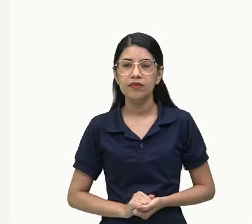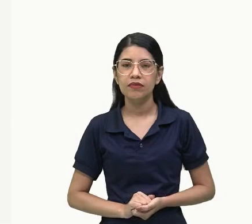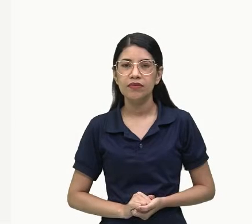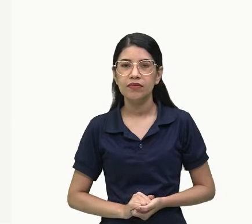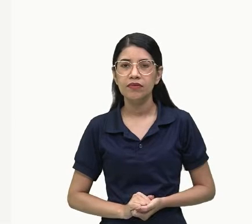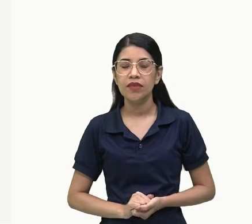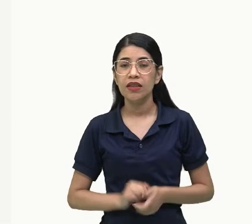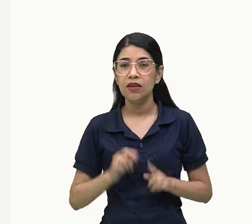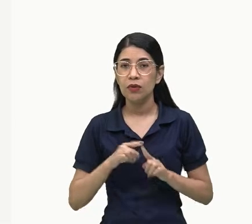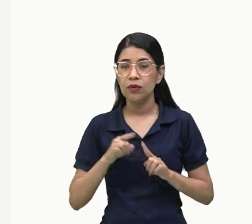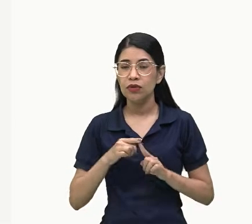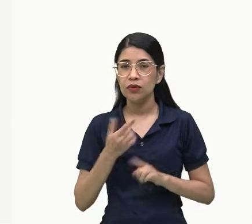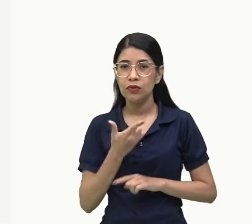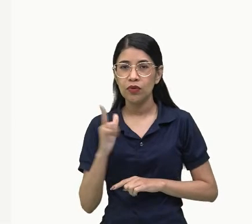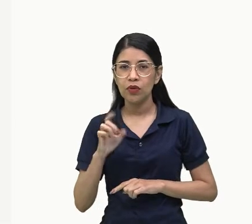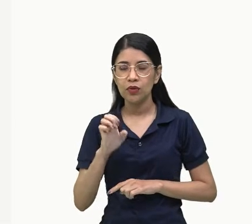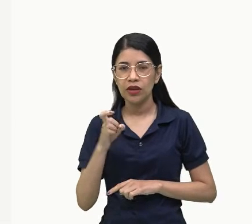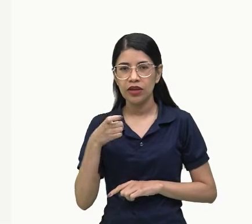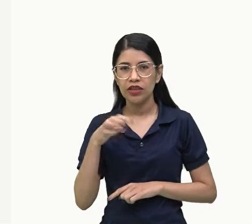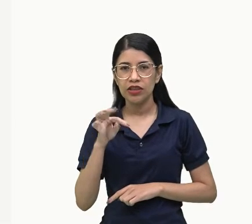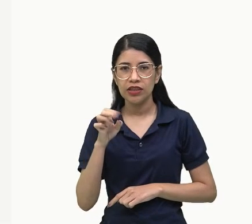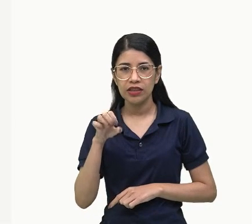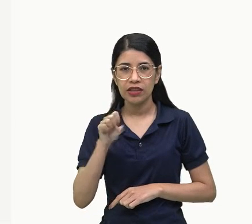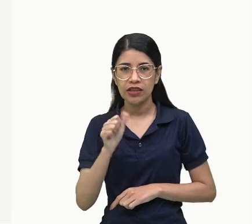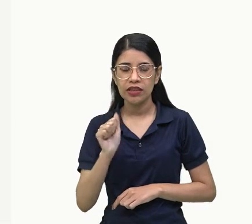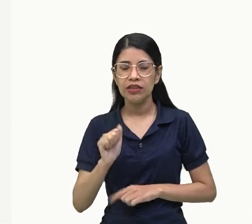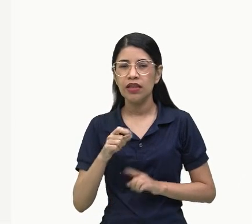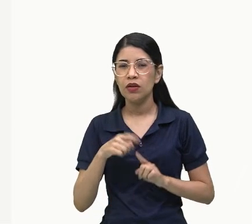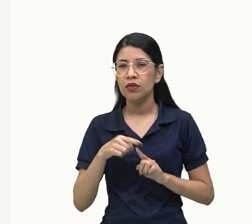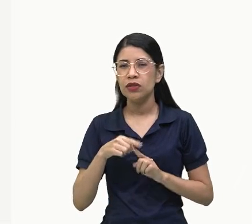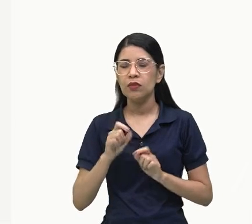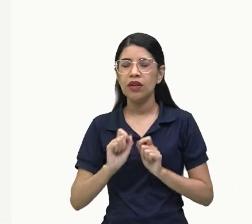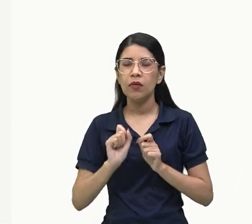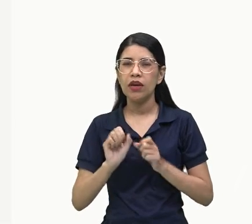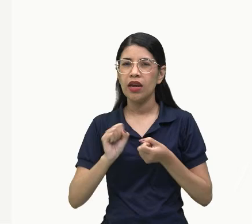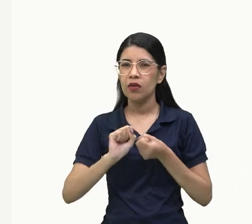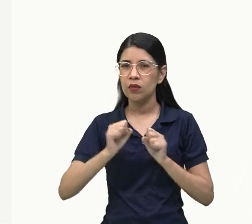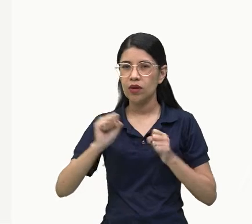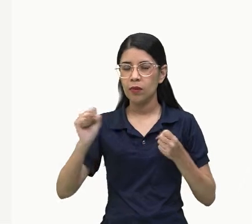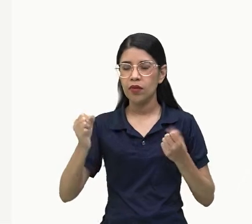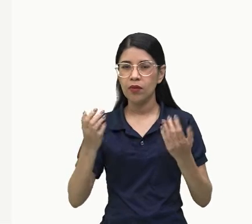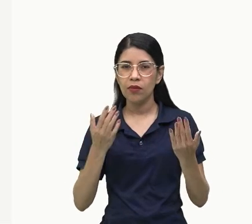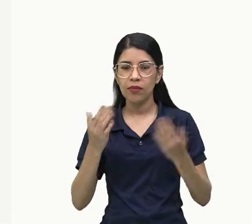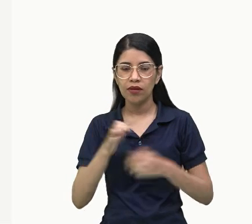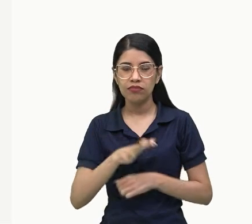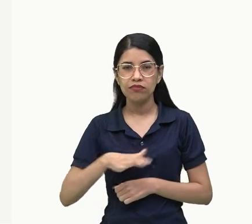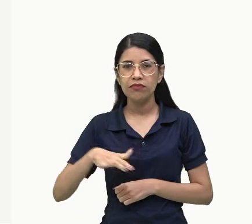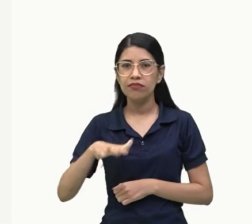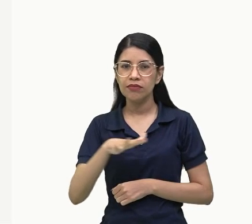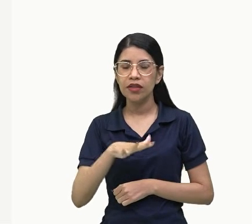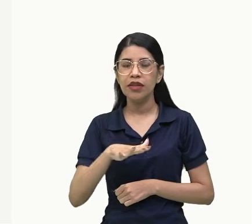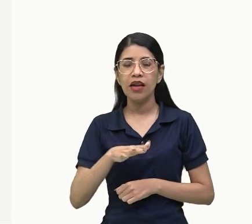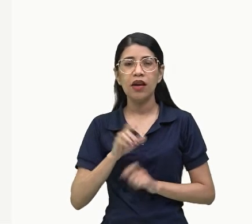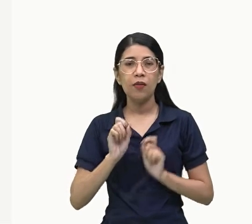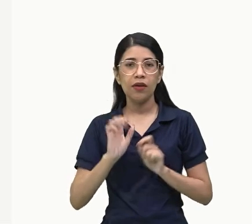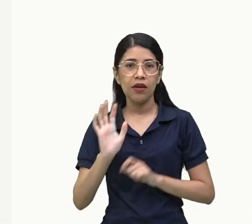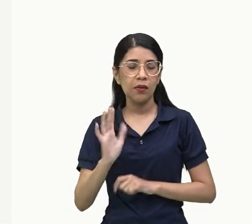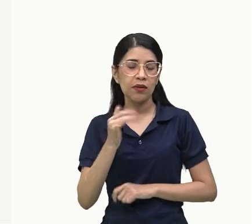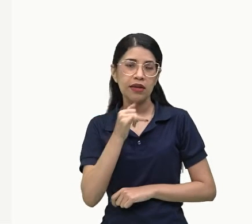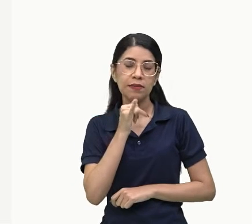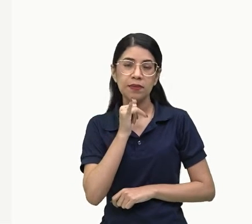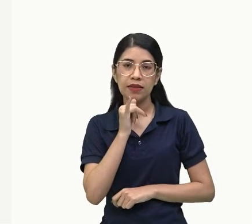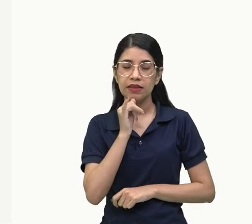extensa. Uma fonte com dimensões consideráveis em relação ao ambiente. É o que acontece, por